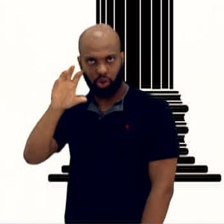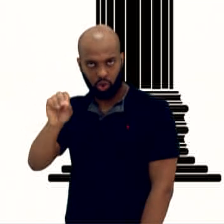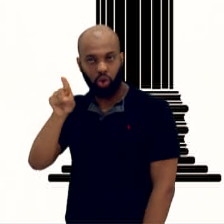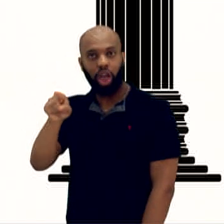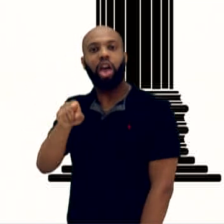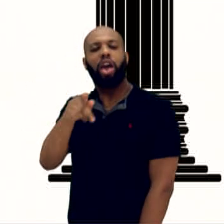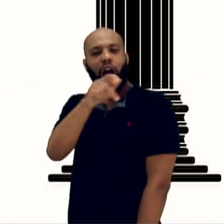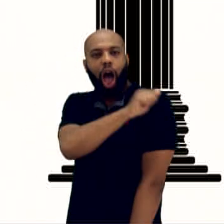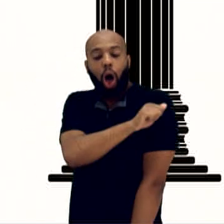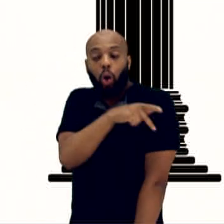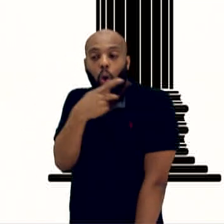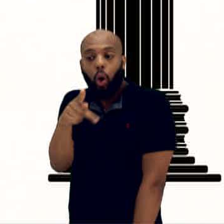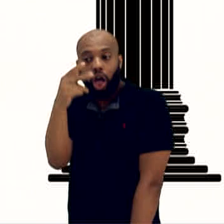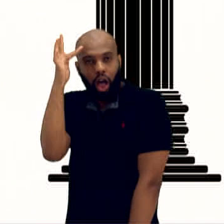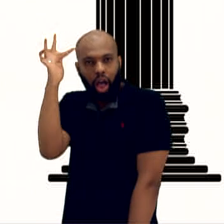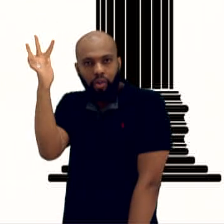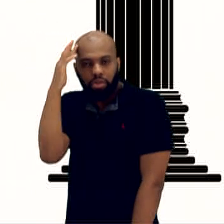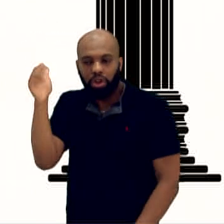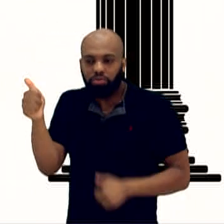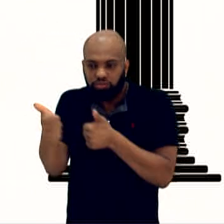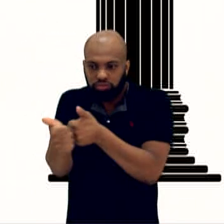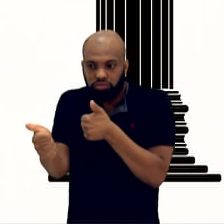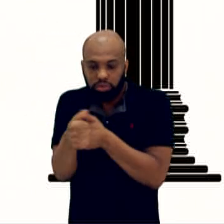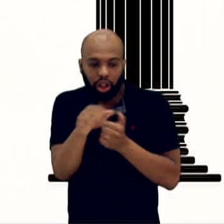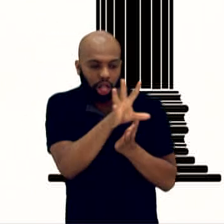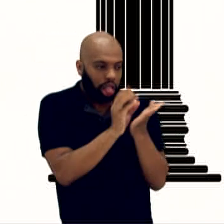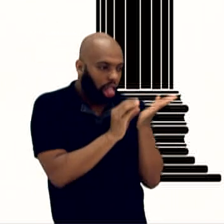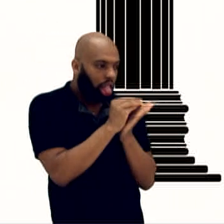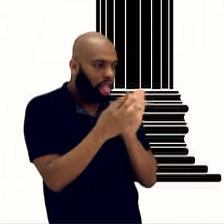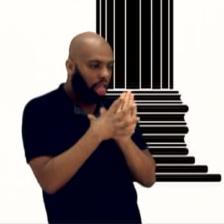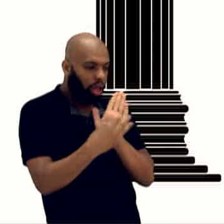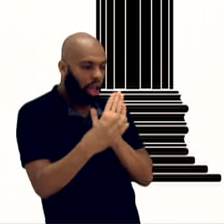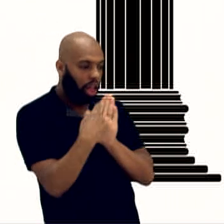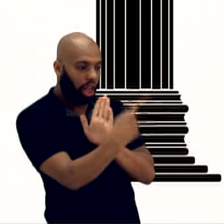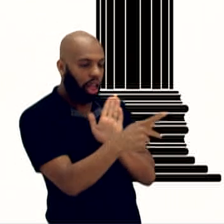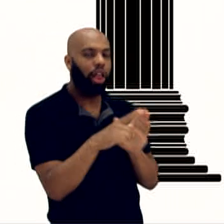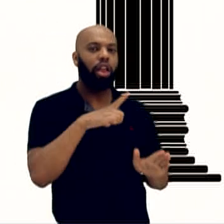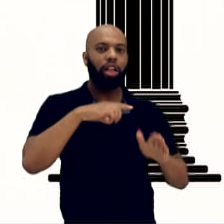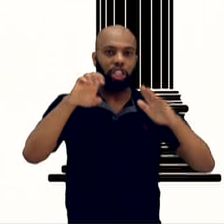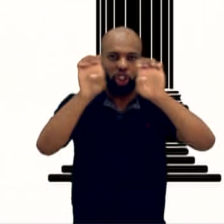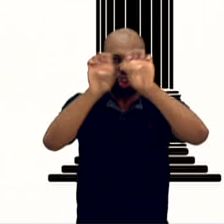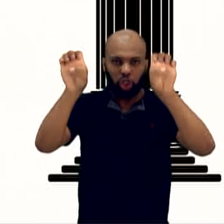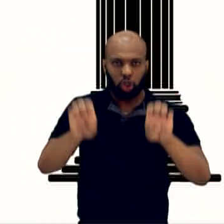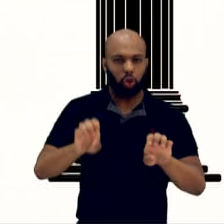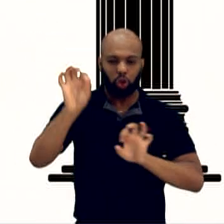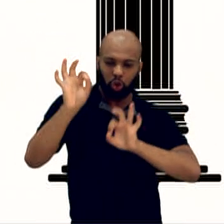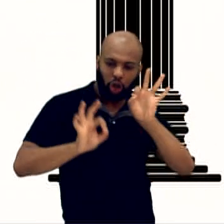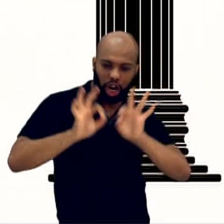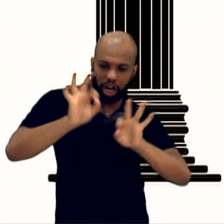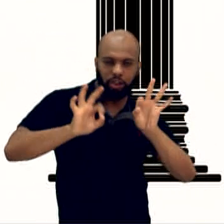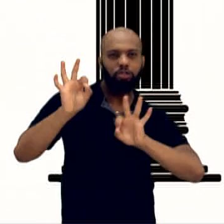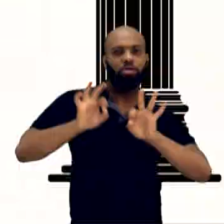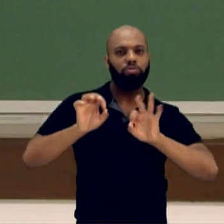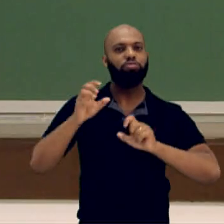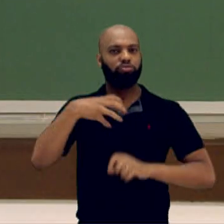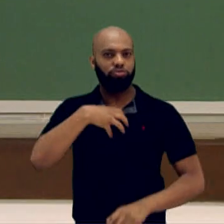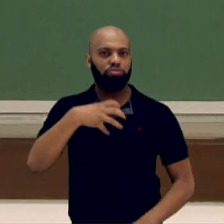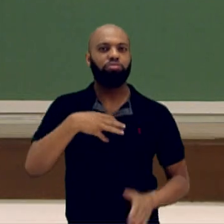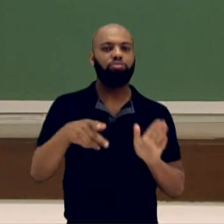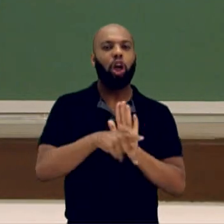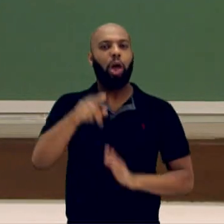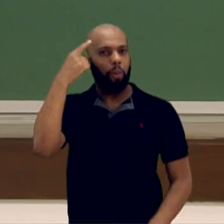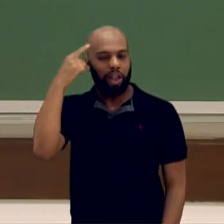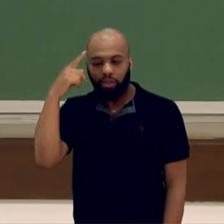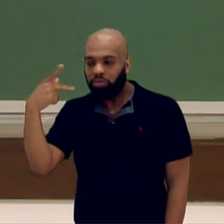o filósofo que mais pegou essa teoria do Zenão e deu mais estrutura né, deu mais corpo a